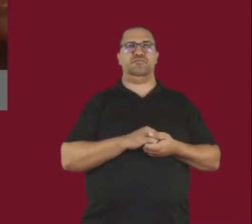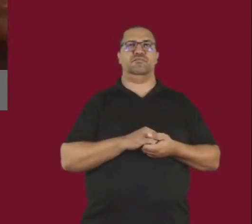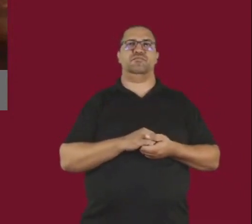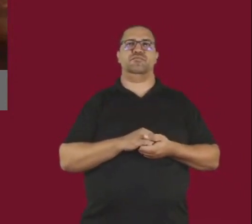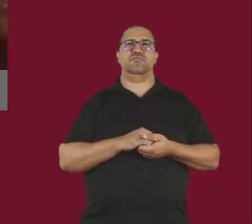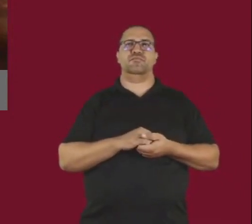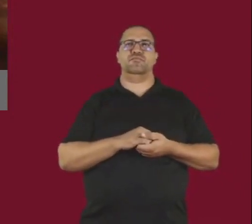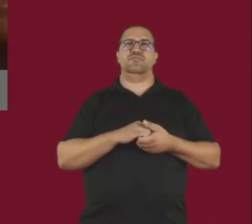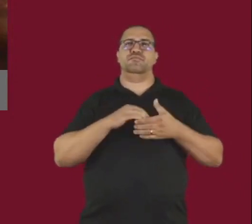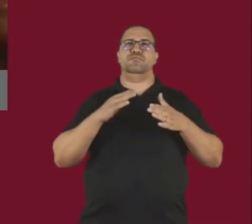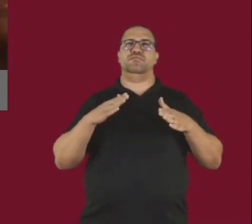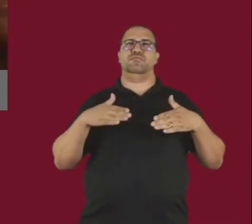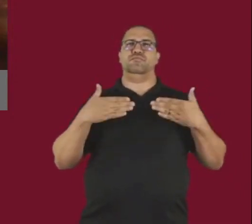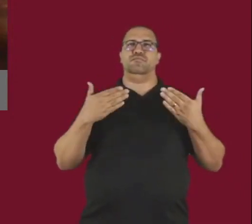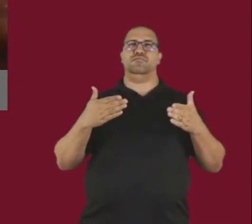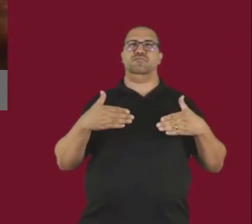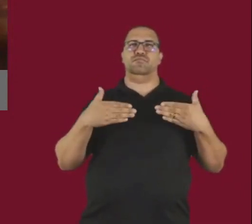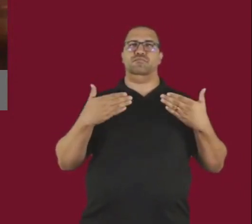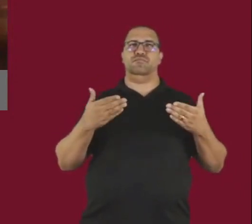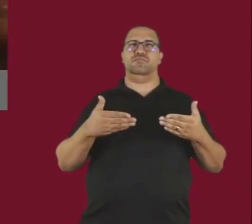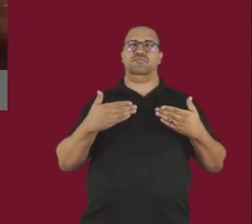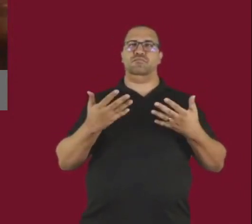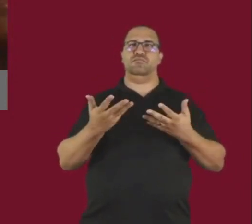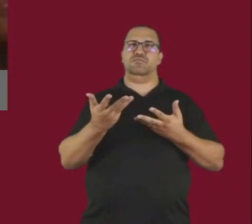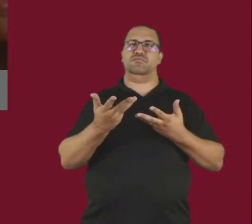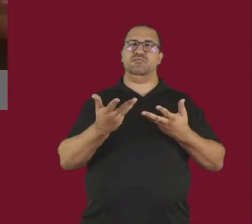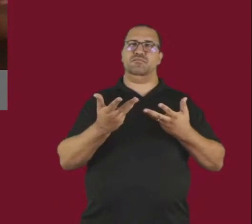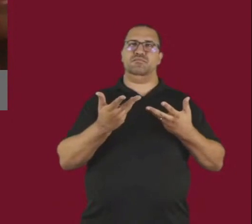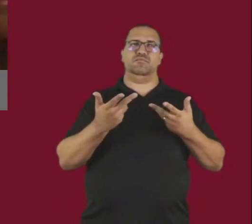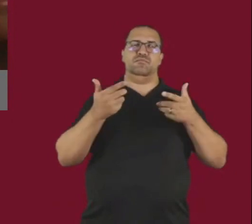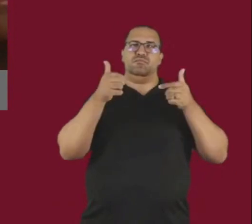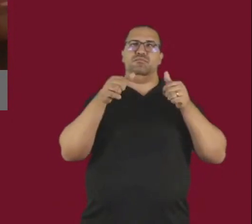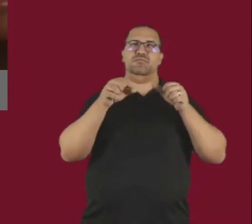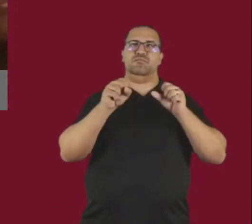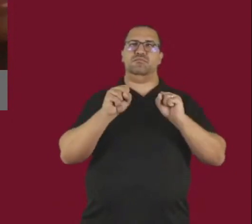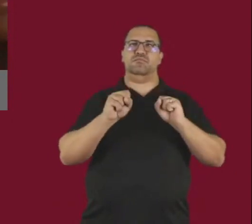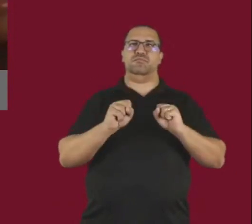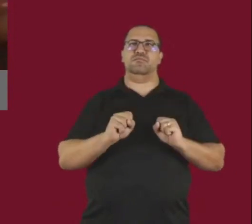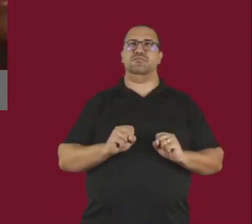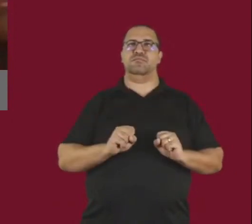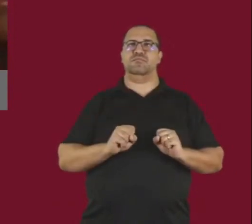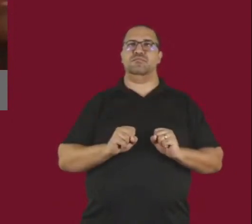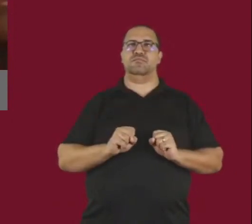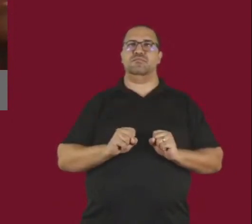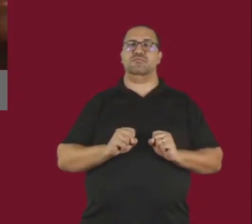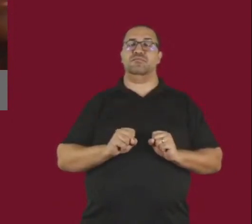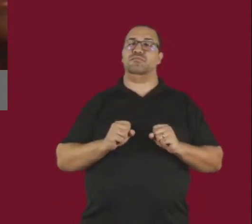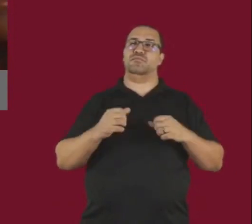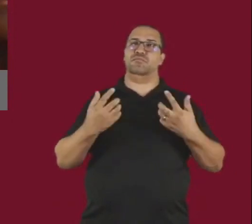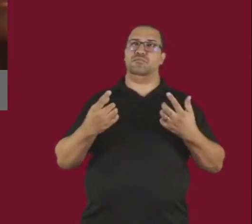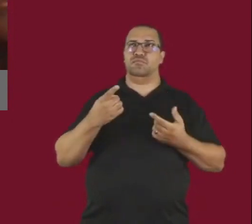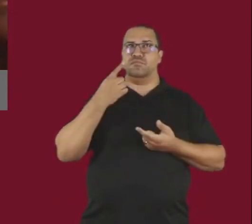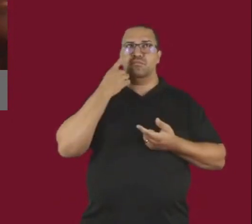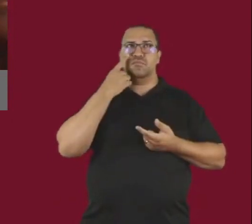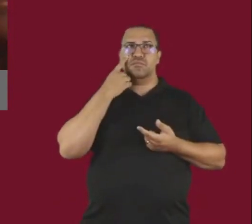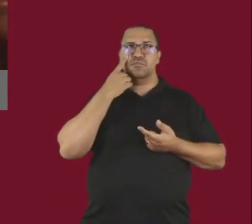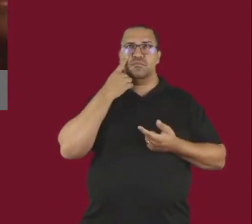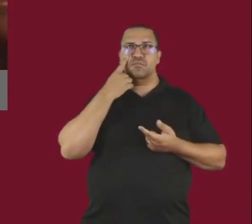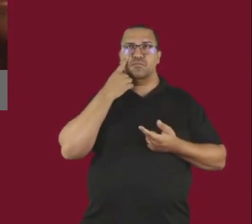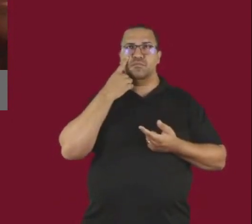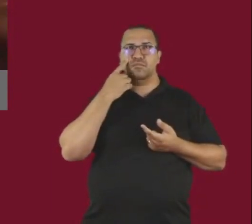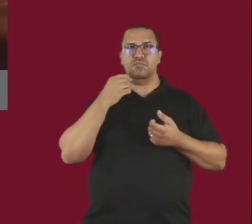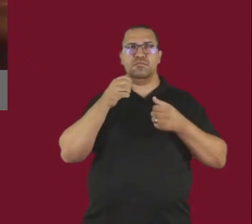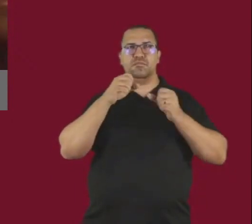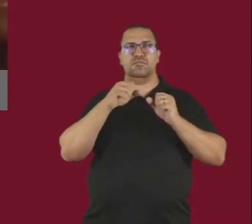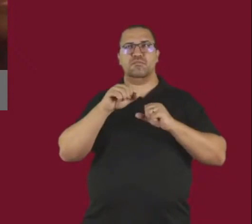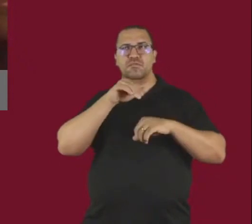a alegria é um instrumento de resistência muito poderoso, e é aquilo que se, né, que a gente, que é a potência de